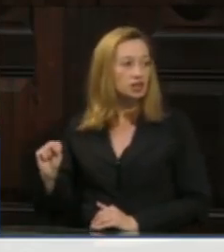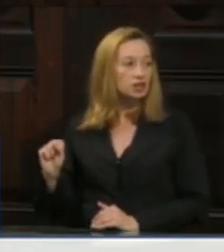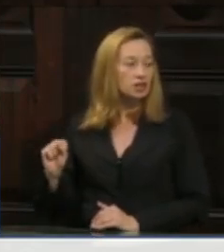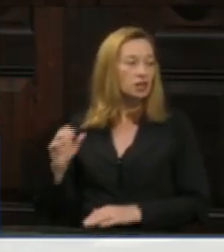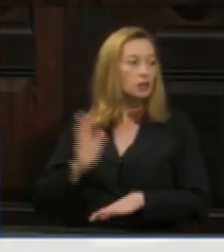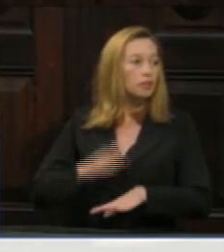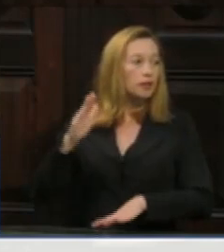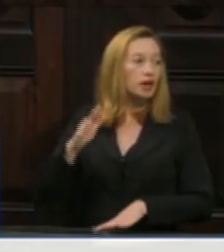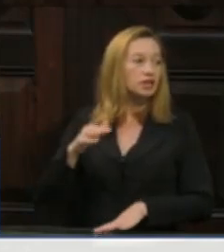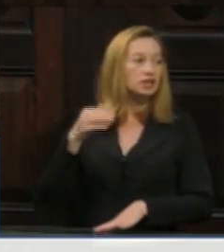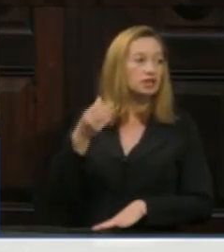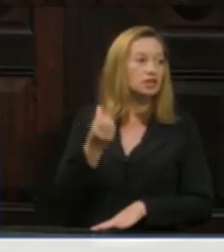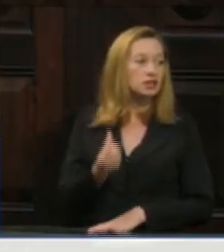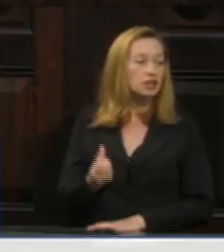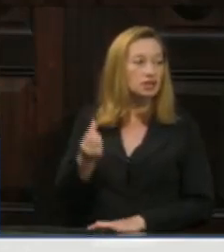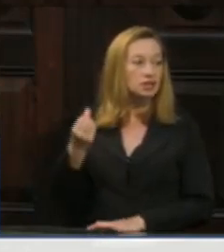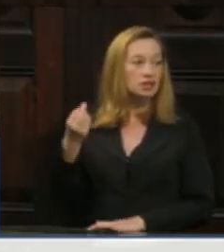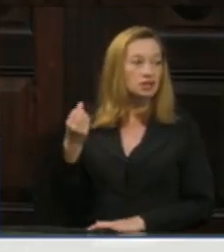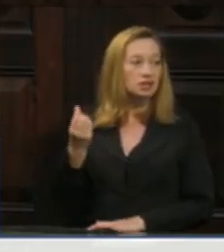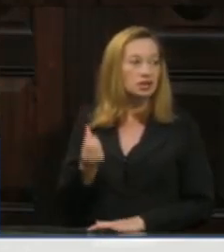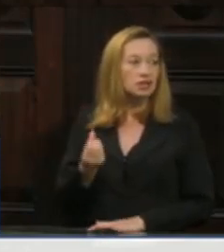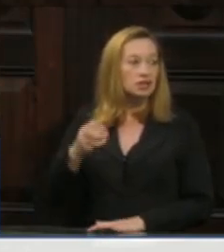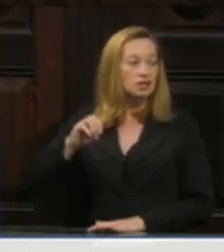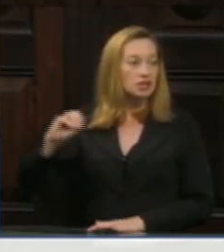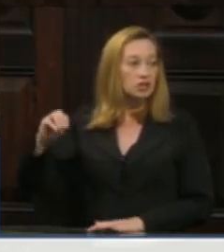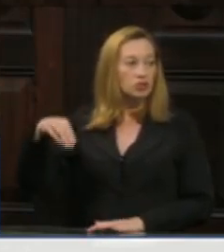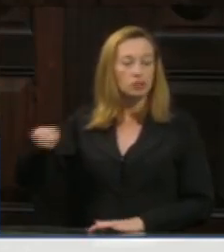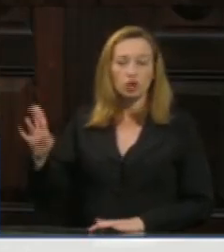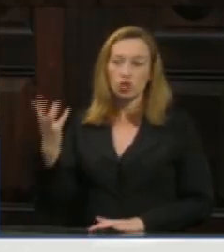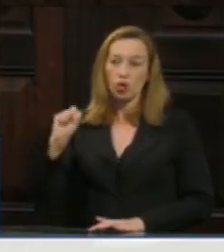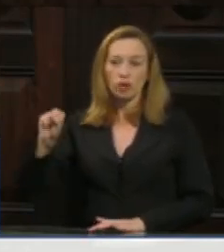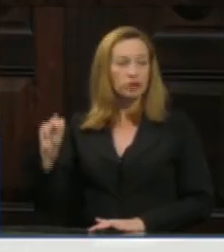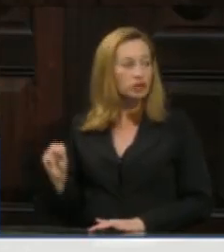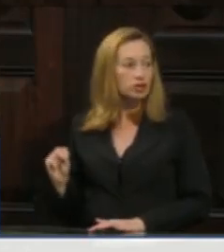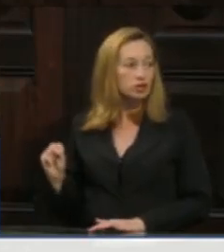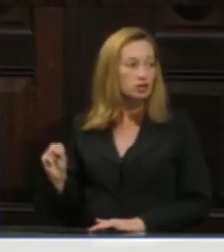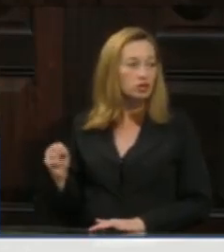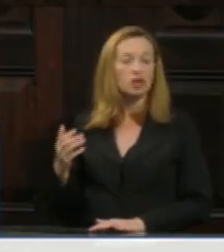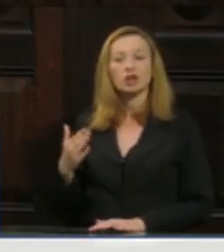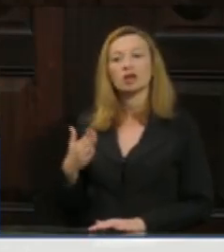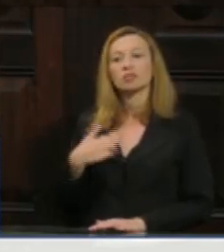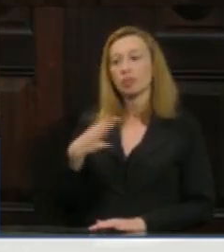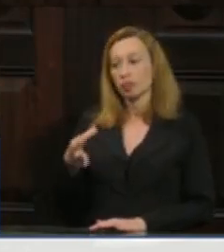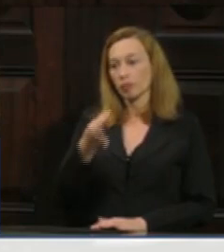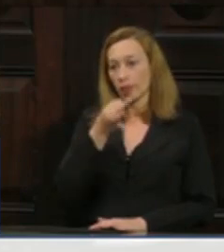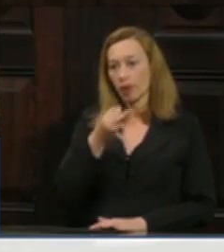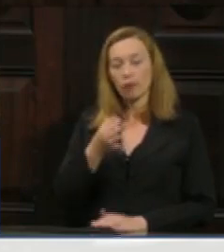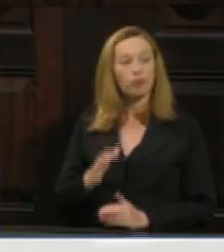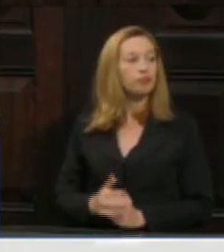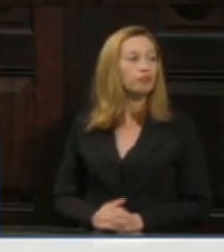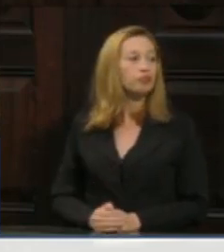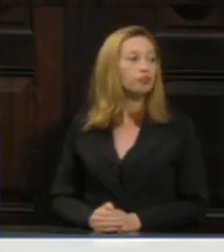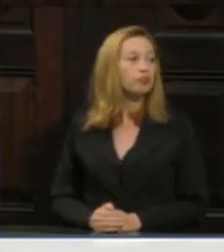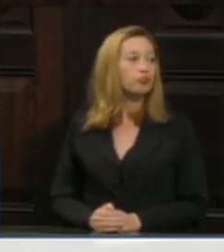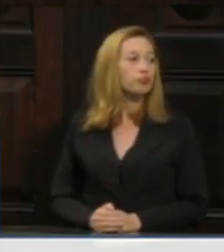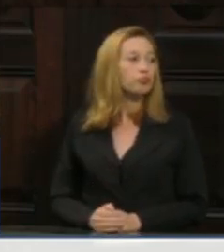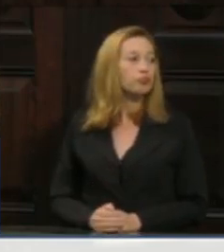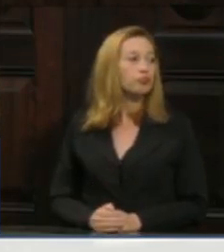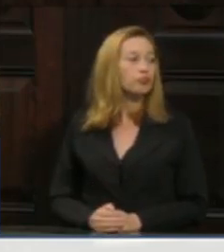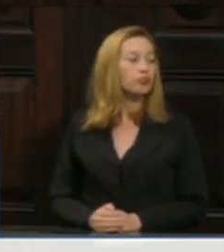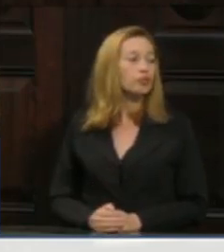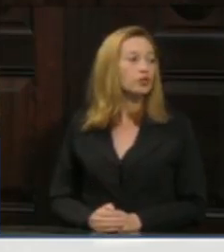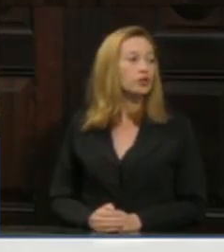bilhões de despesa fixada contra 71 bilhões de